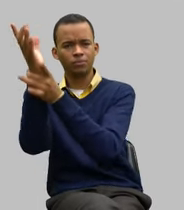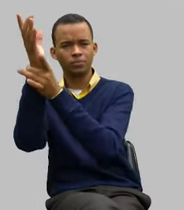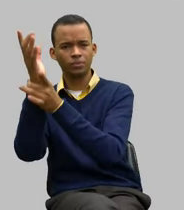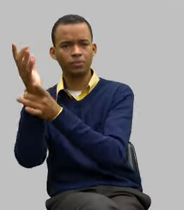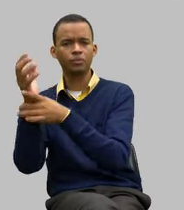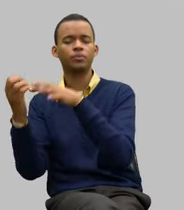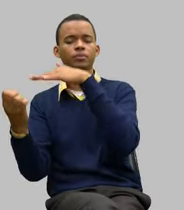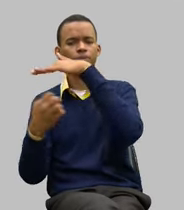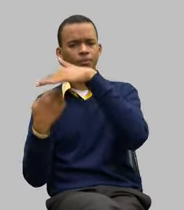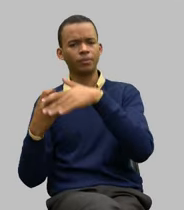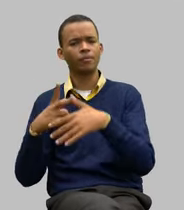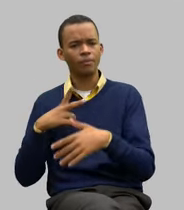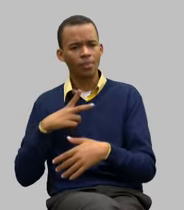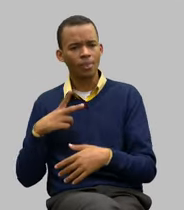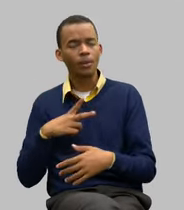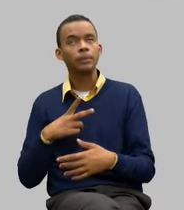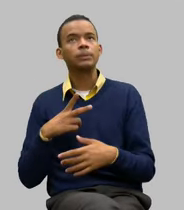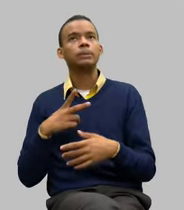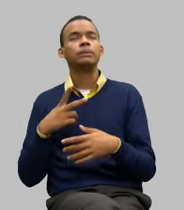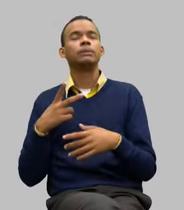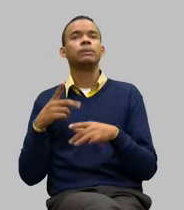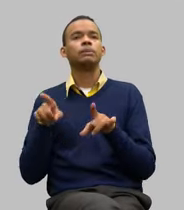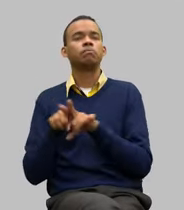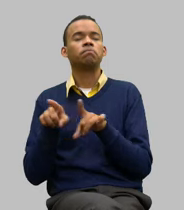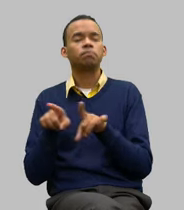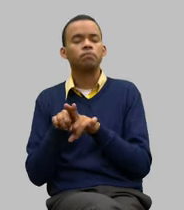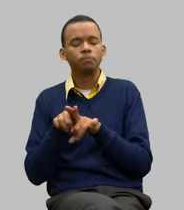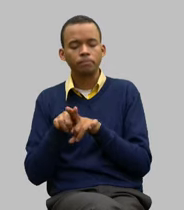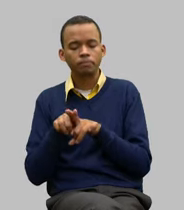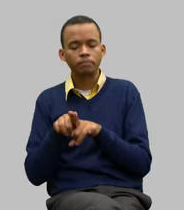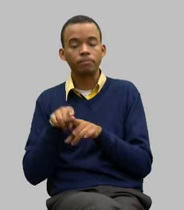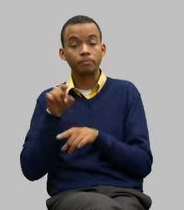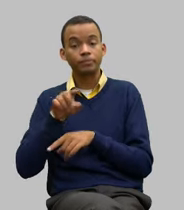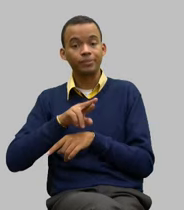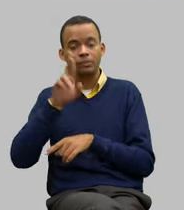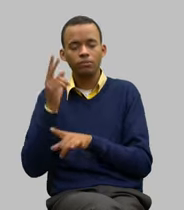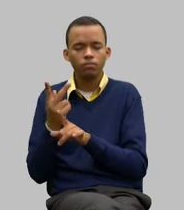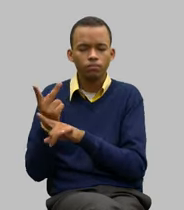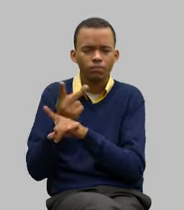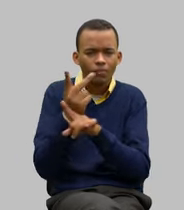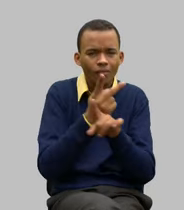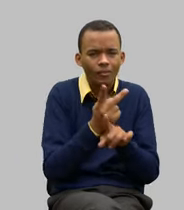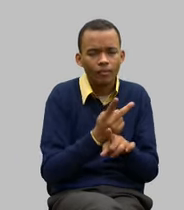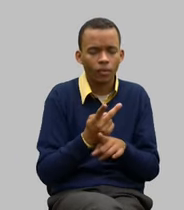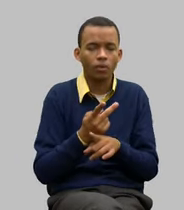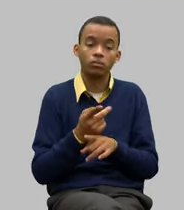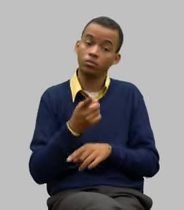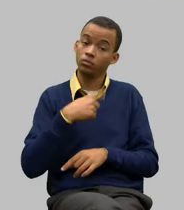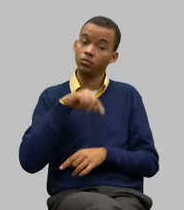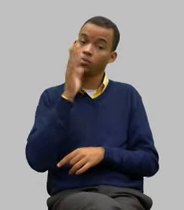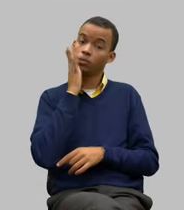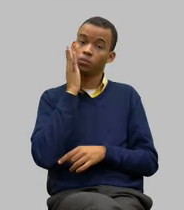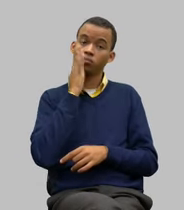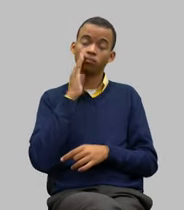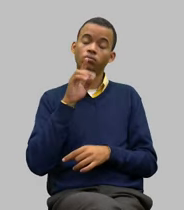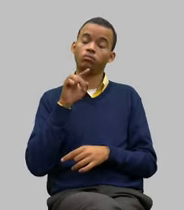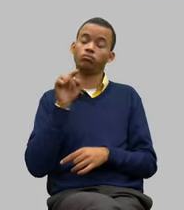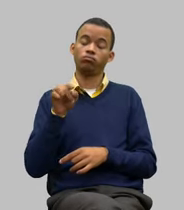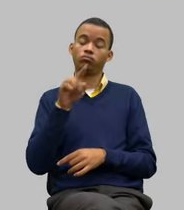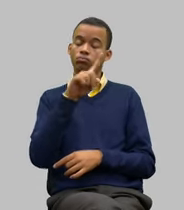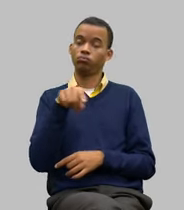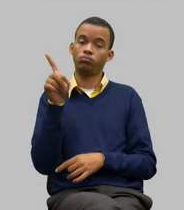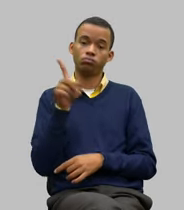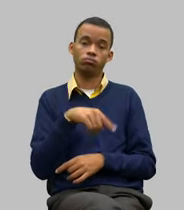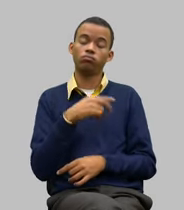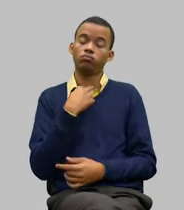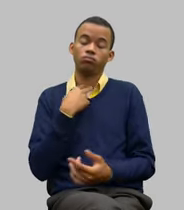dando busca e tanto o senhor quanto eu nó sabendo perfeitamente que isso não pode acontecer e